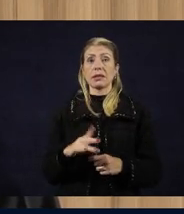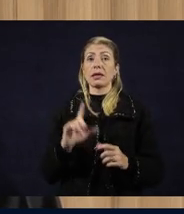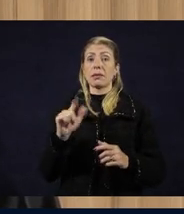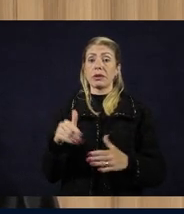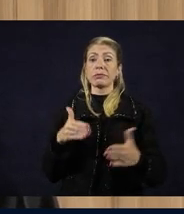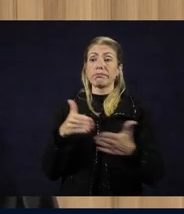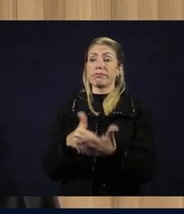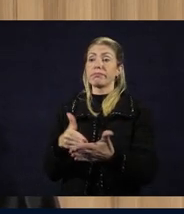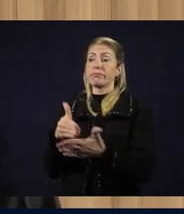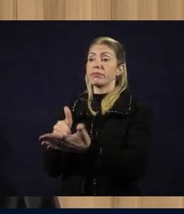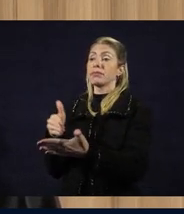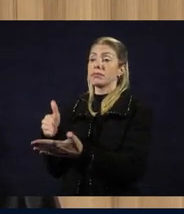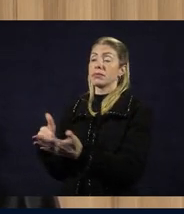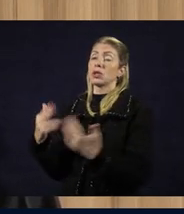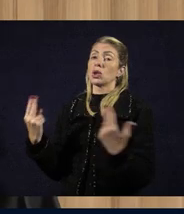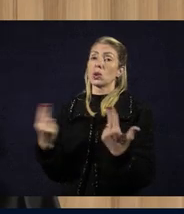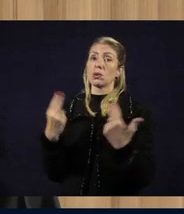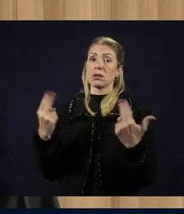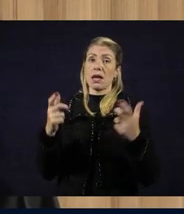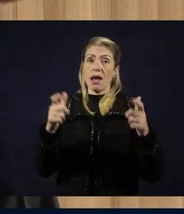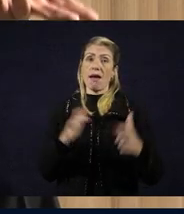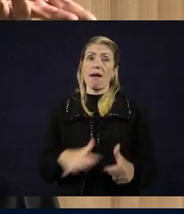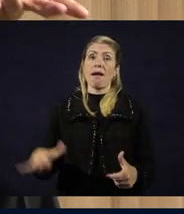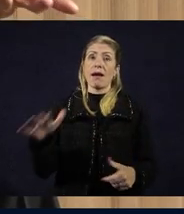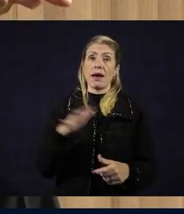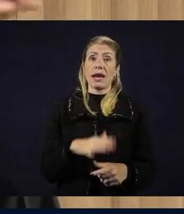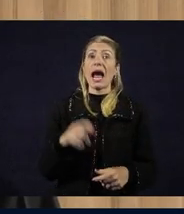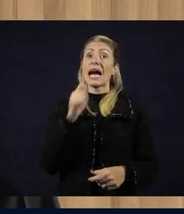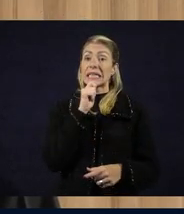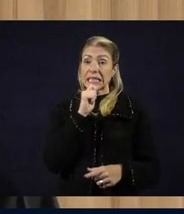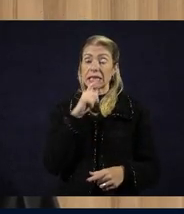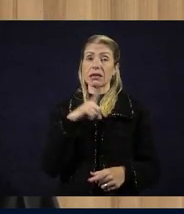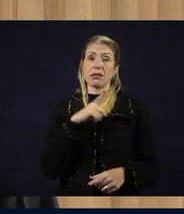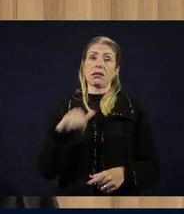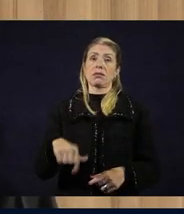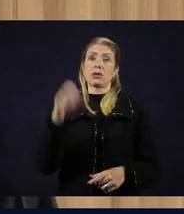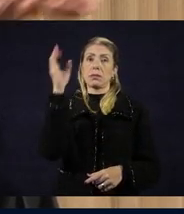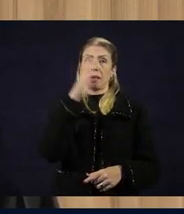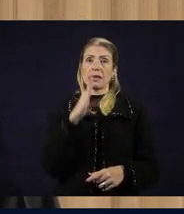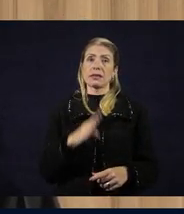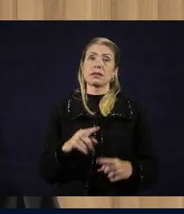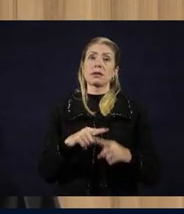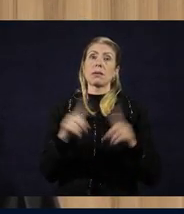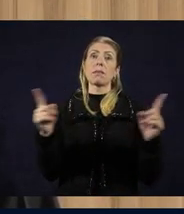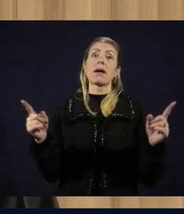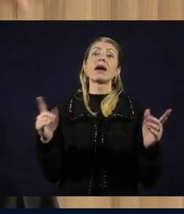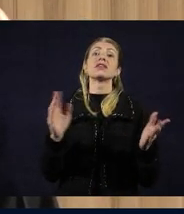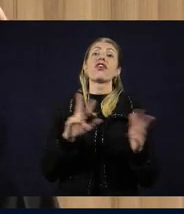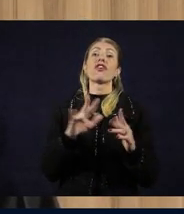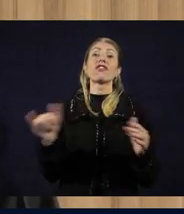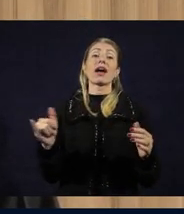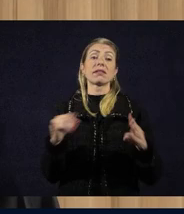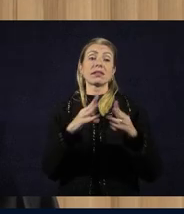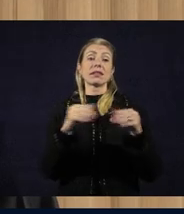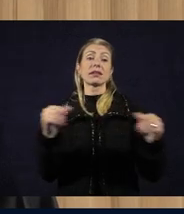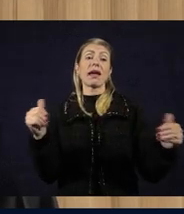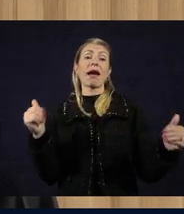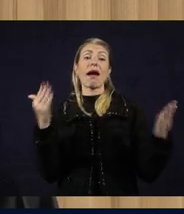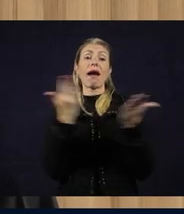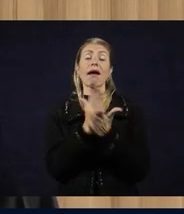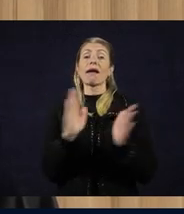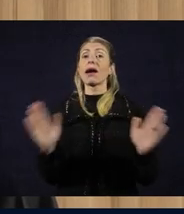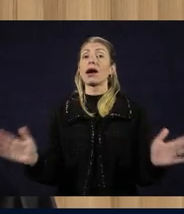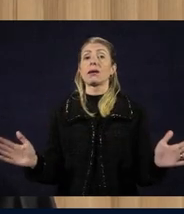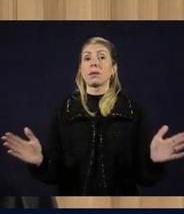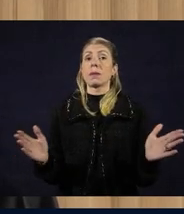áreas né então como Ricardo comentou e nós temos hoje abundância diária mas essa escassez vai chegar até que é finita Em algum momento isso